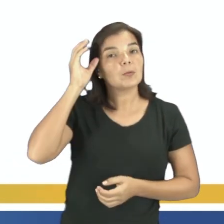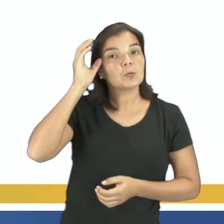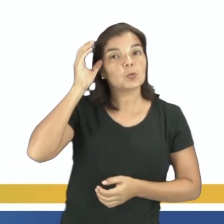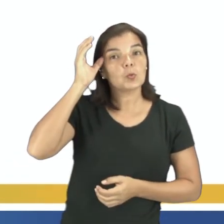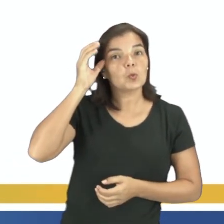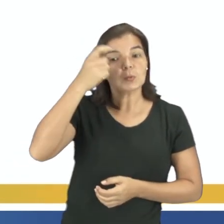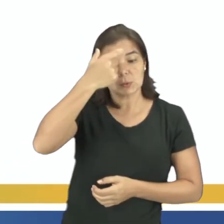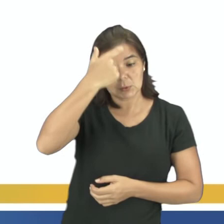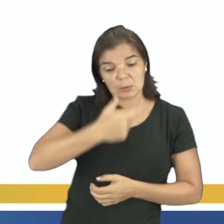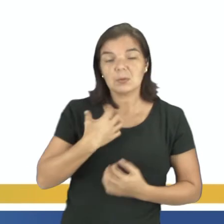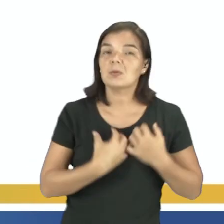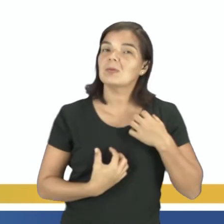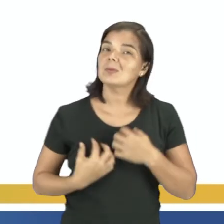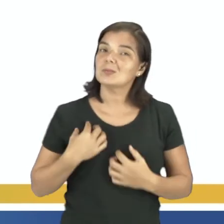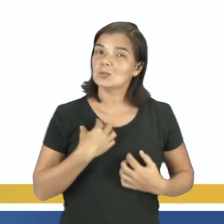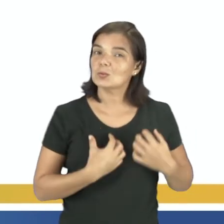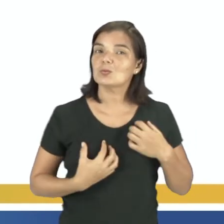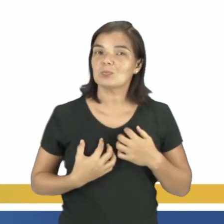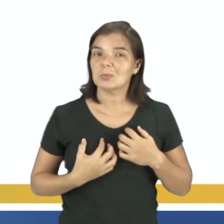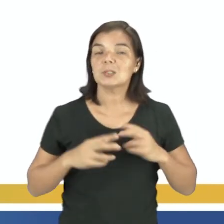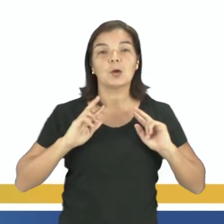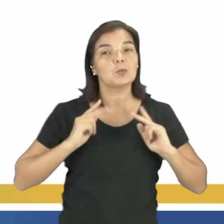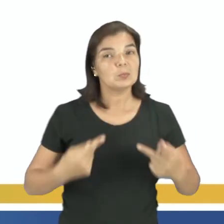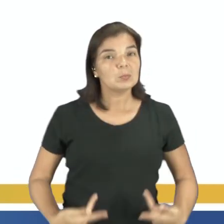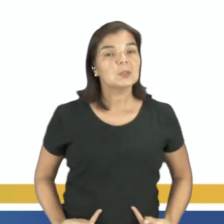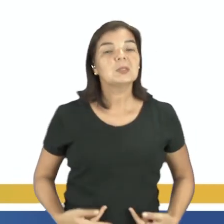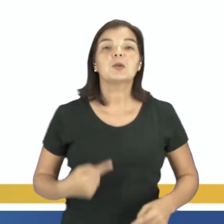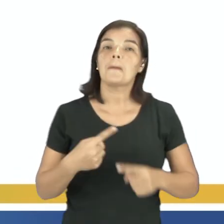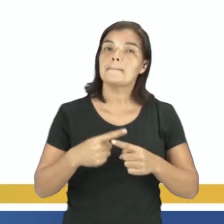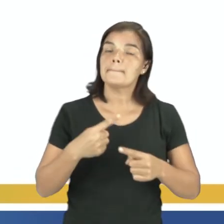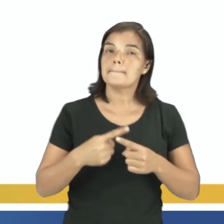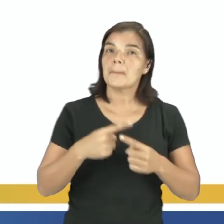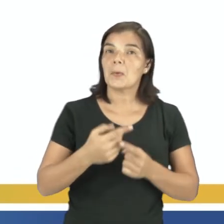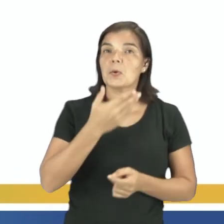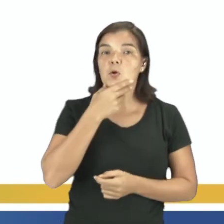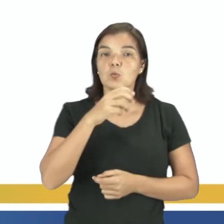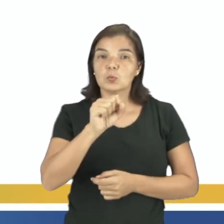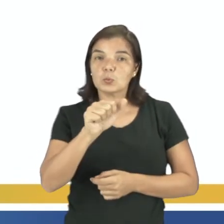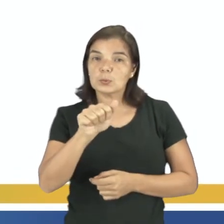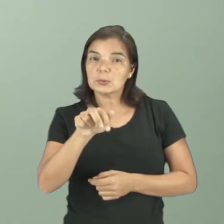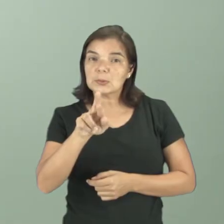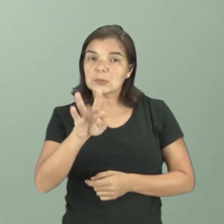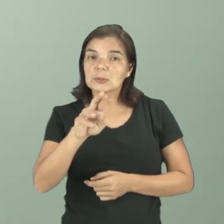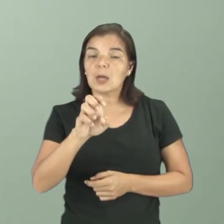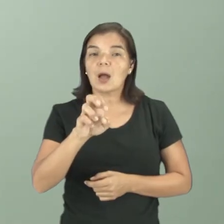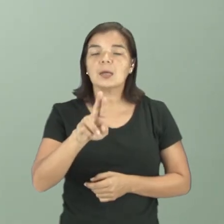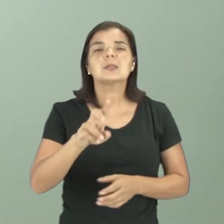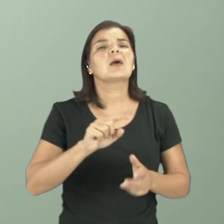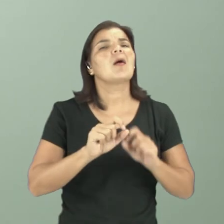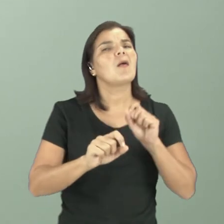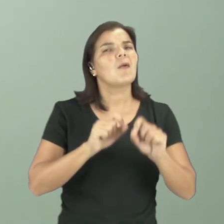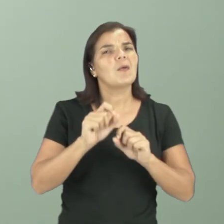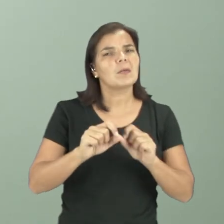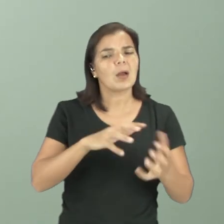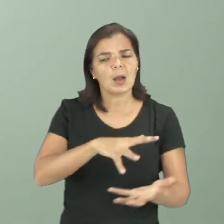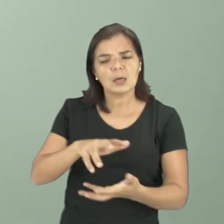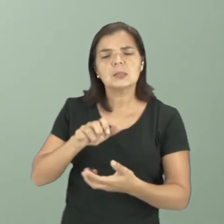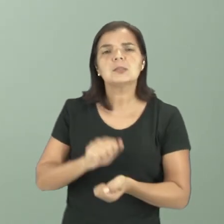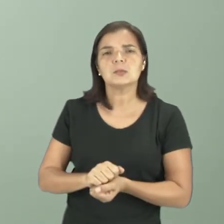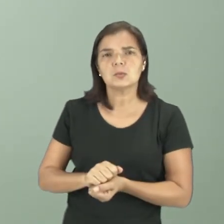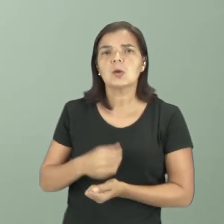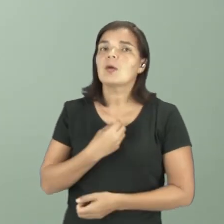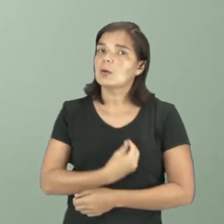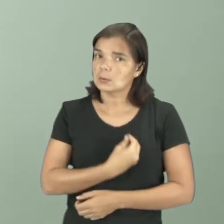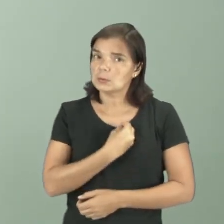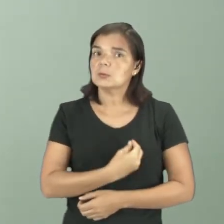si e angústia humana. Porque o Jean-Paul Sartre mostra que o ser humano, lançado na Terra,